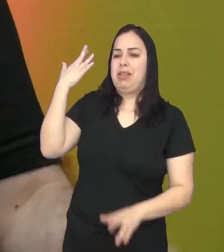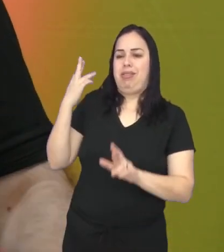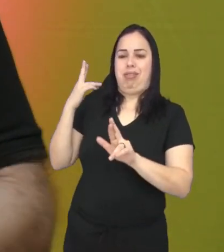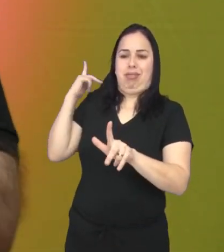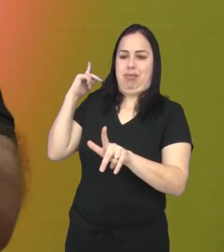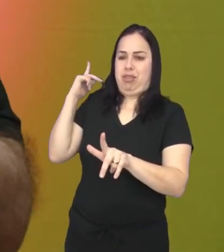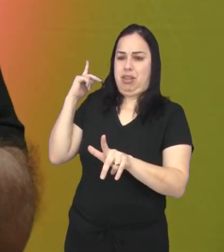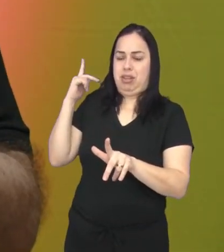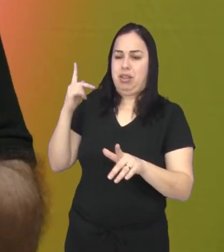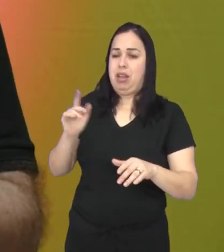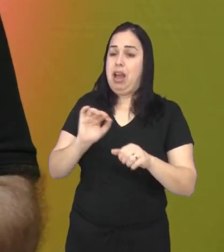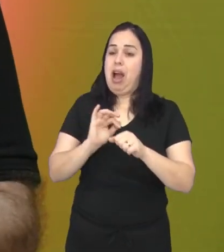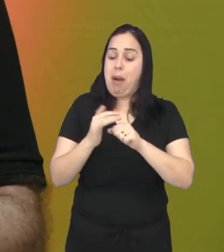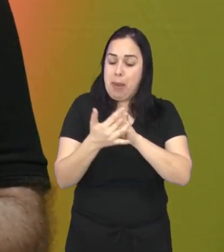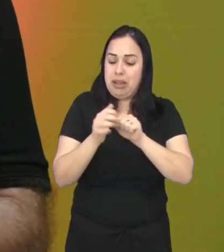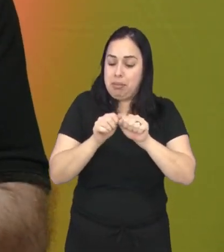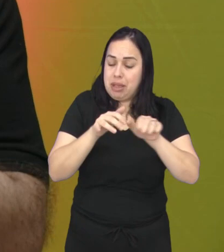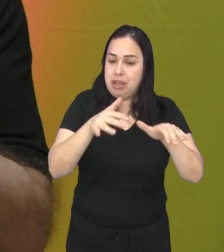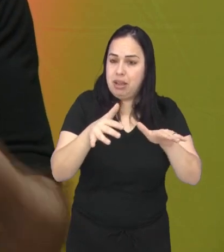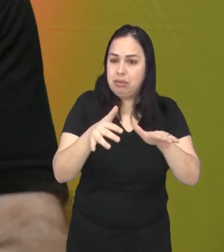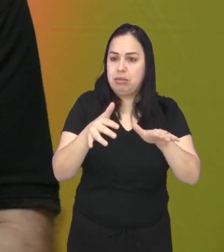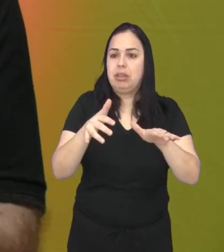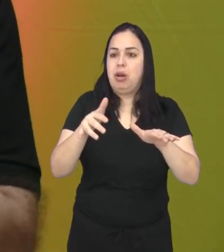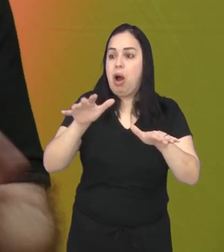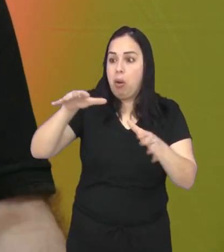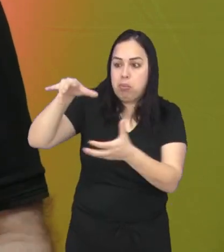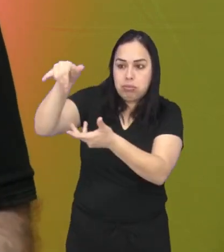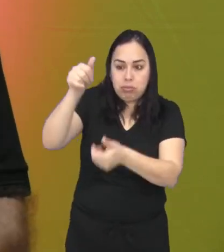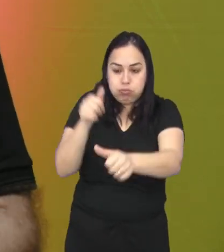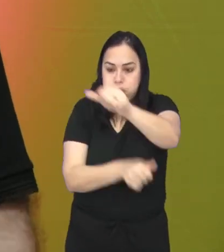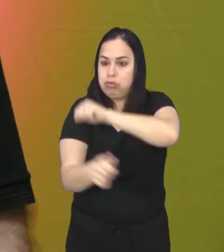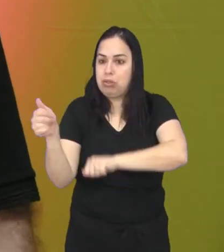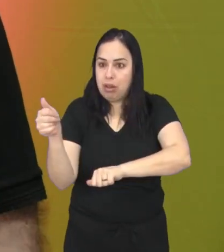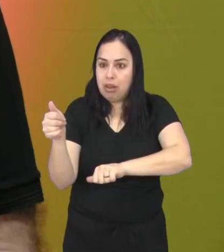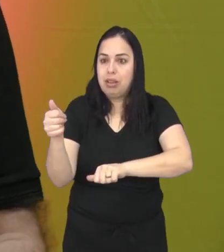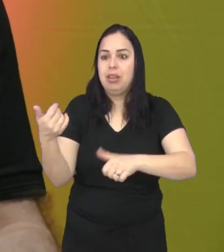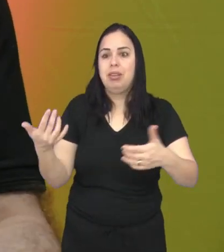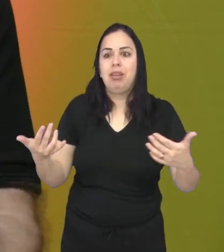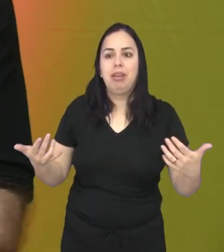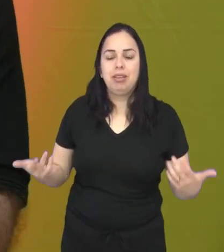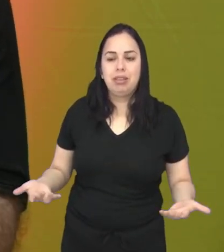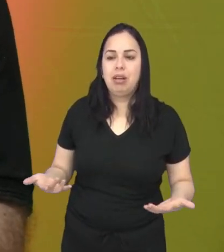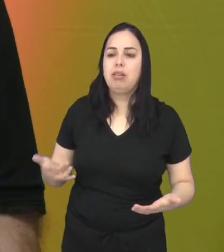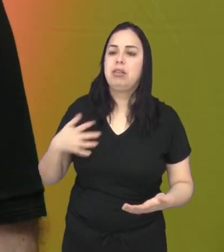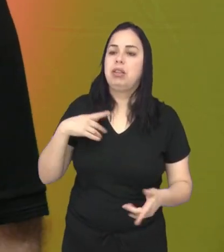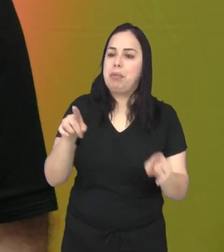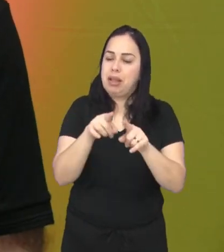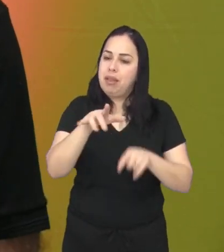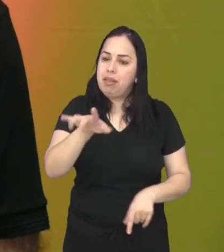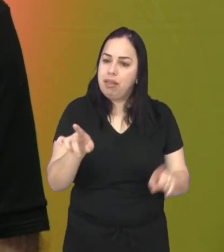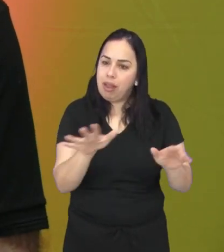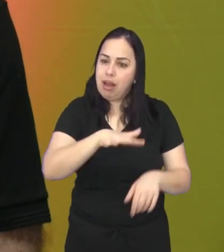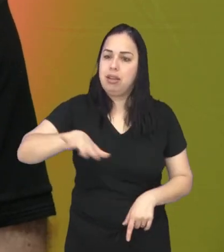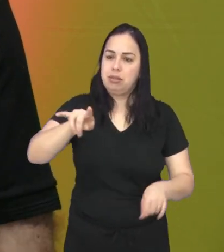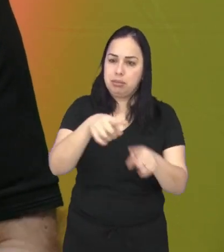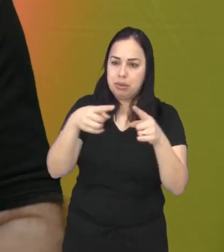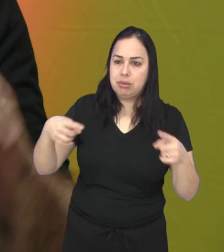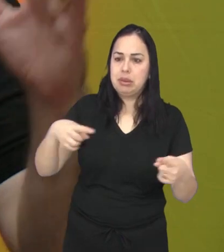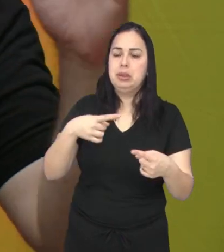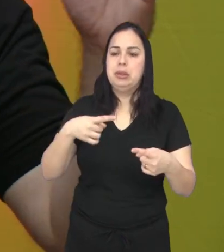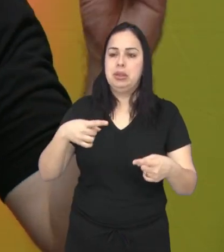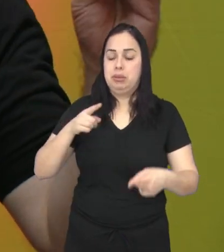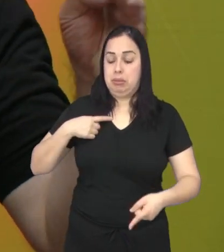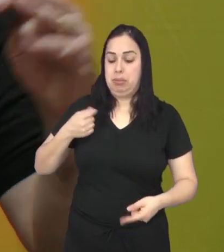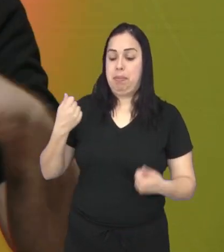ele mudou, a pandemia chegou, mudou de novo um monte de coisas, enfim. É um negócio que não para de mudar. Então, para os músicos, às vezes,